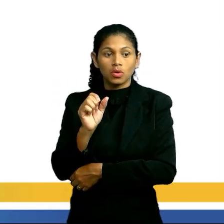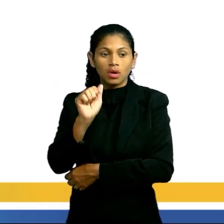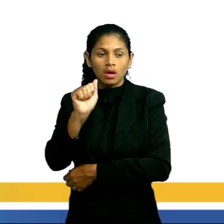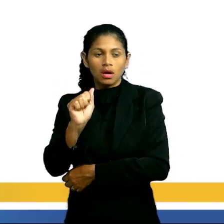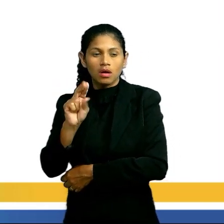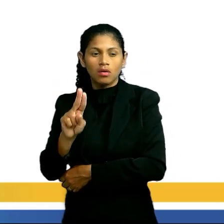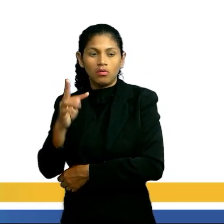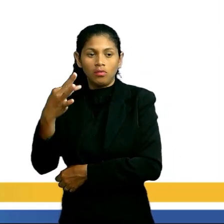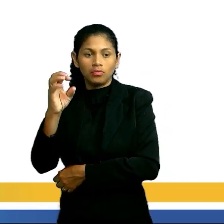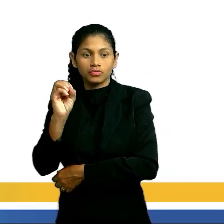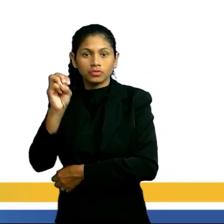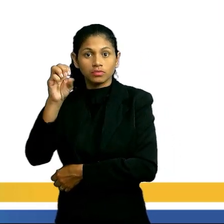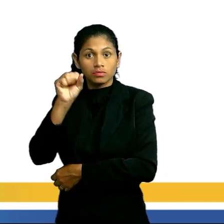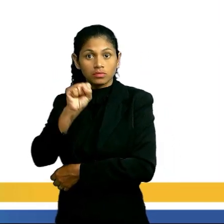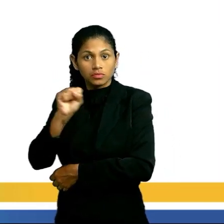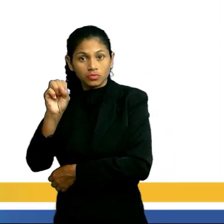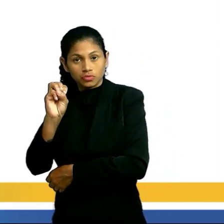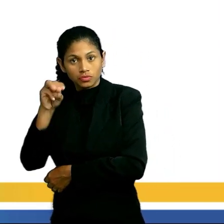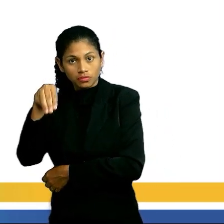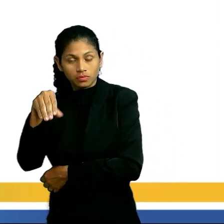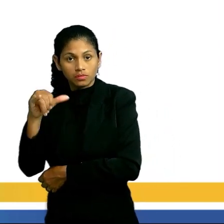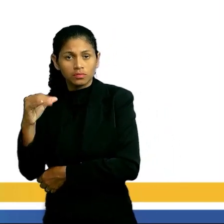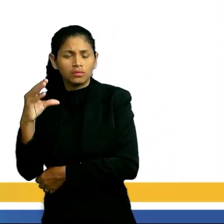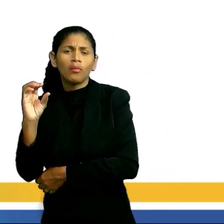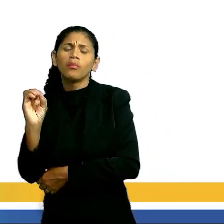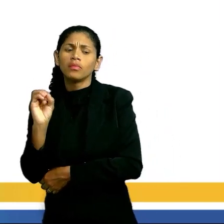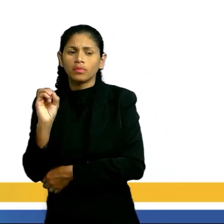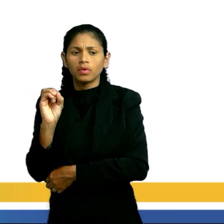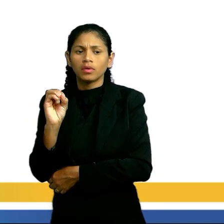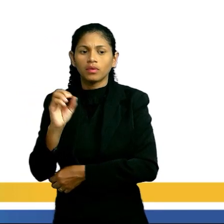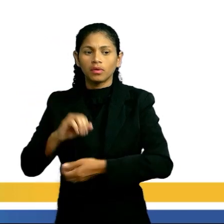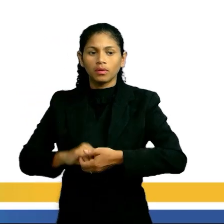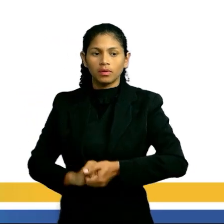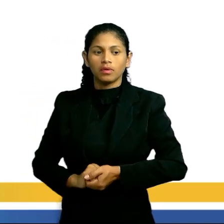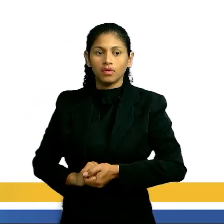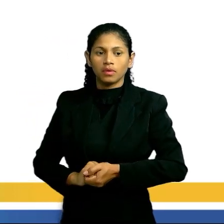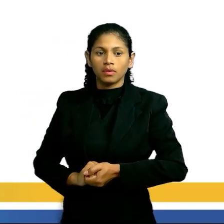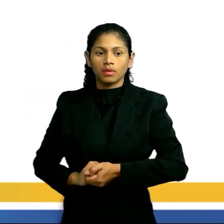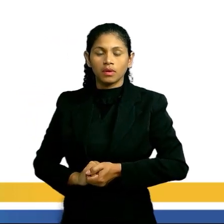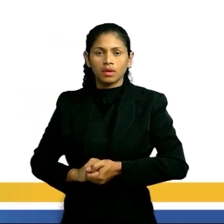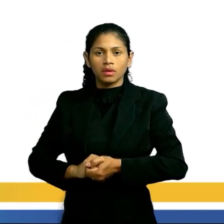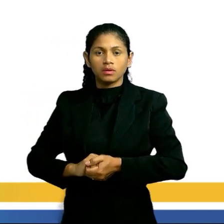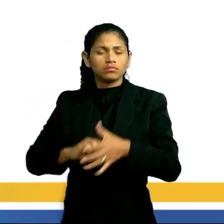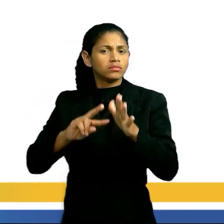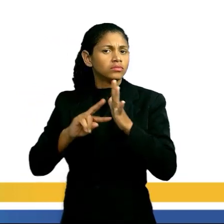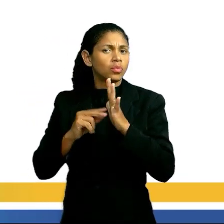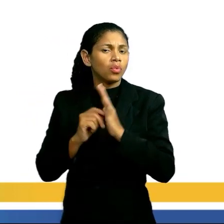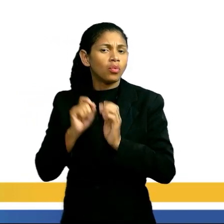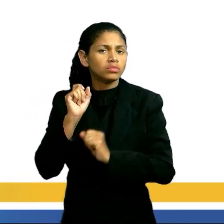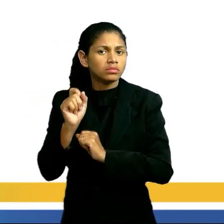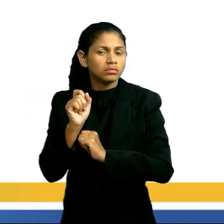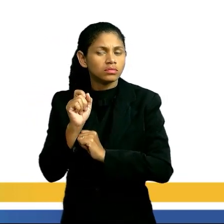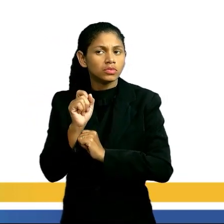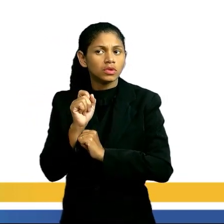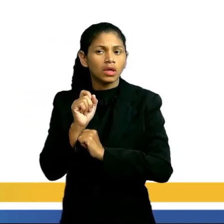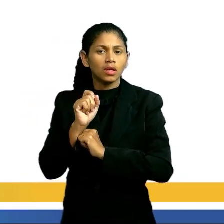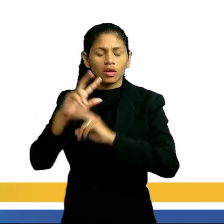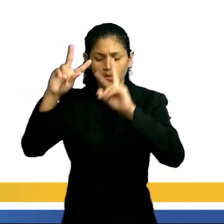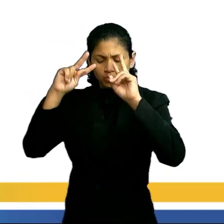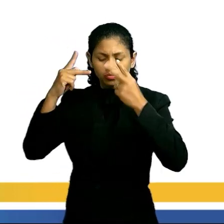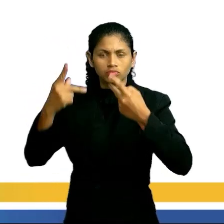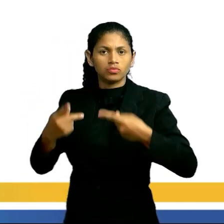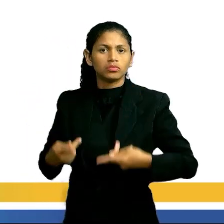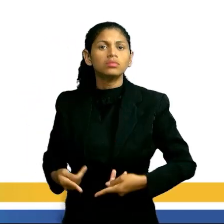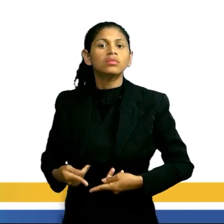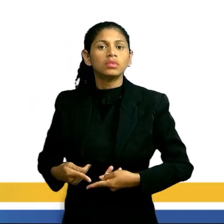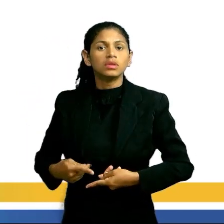no cromossomo autossômico. Como é que é mesmo o cromossomo autossômico? Na espécie humana, por exemplo, aquele gene